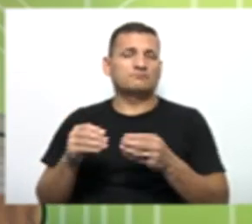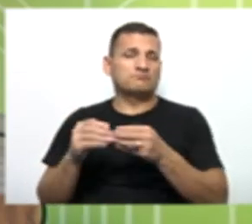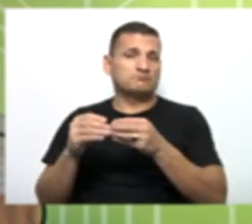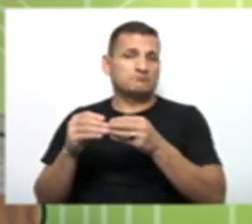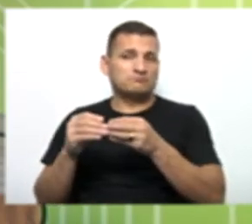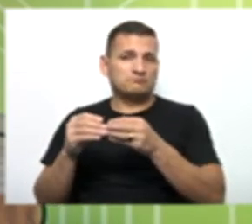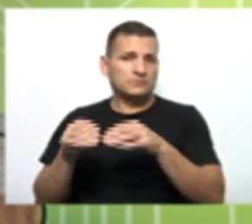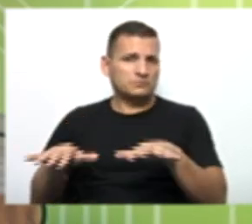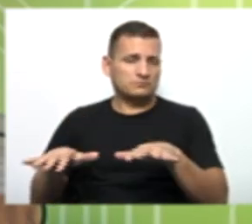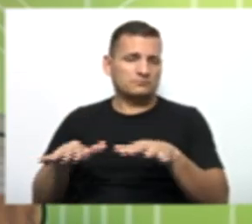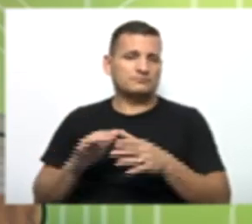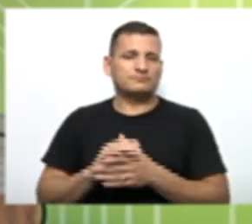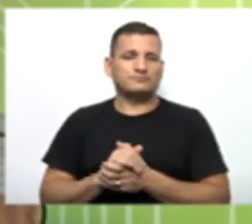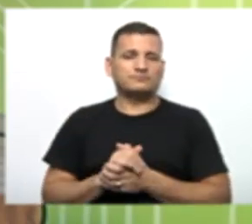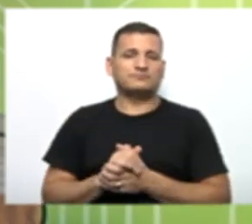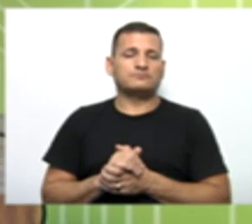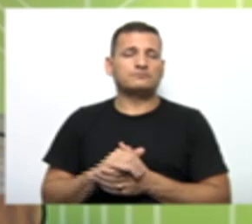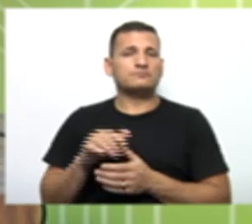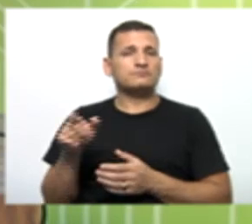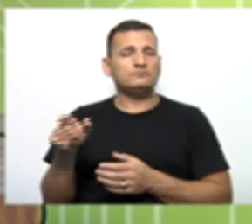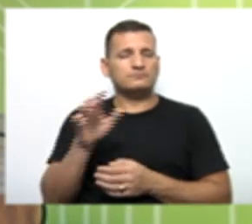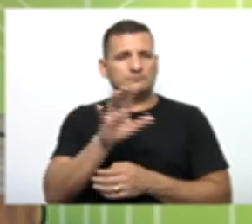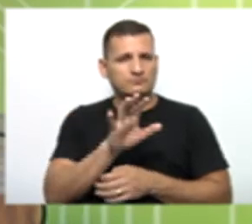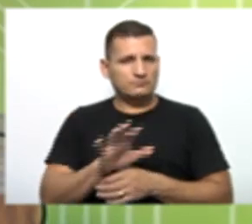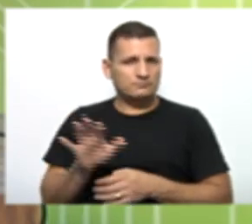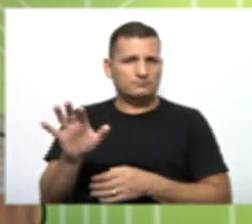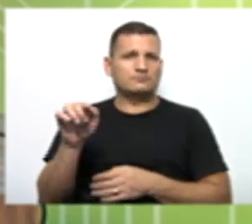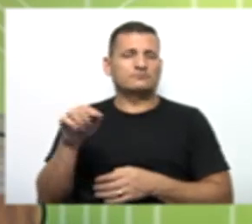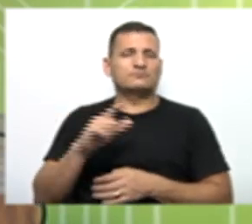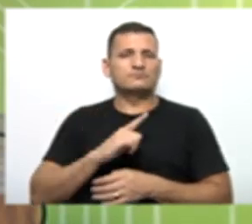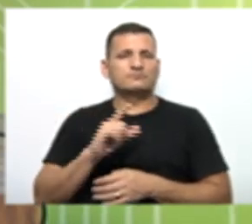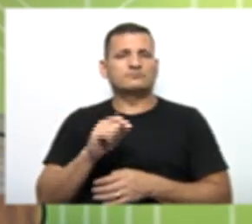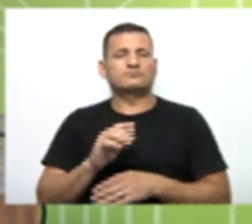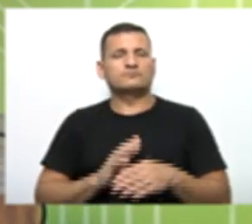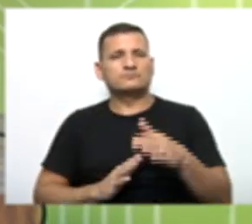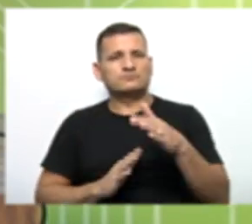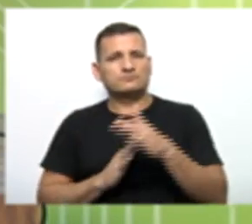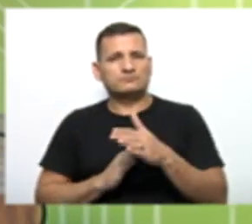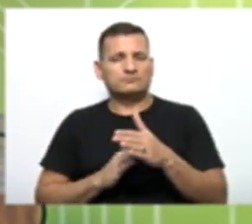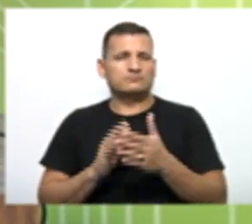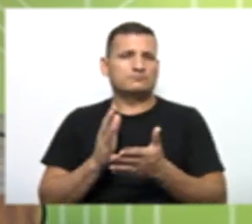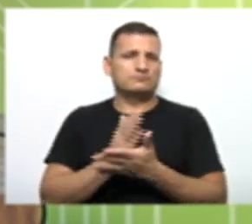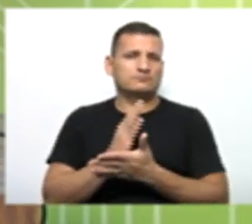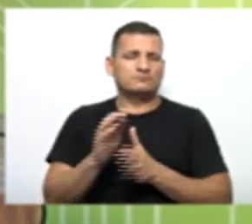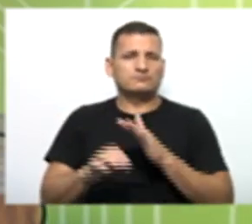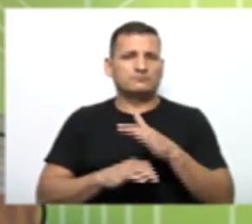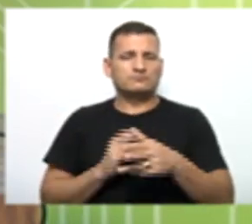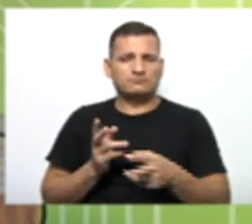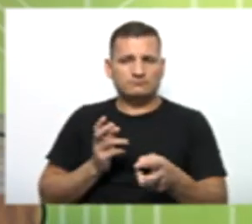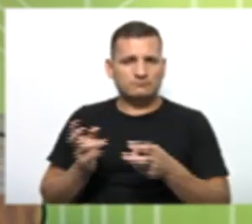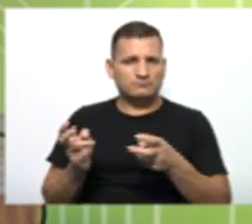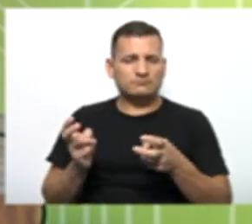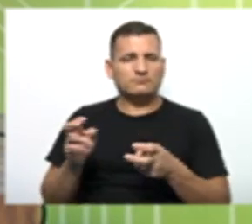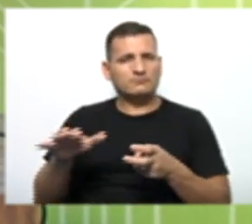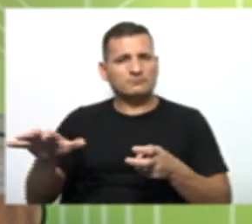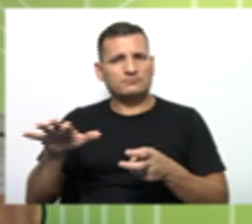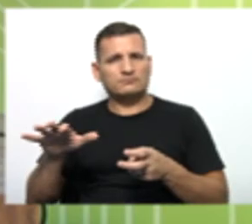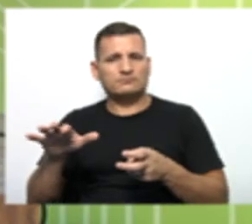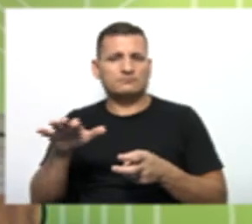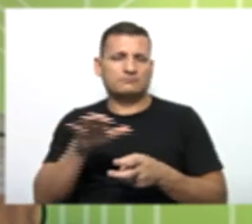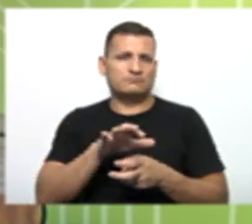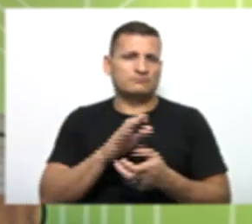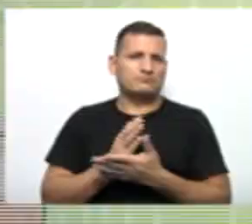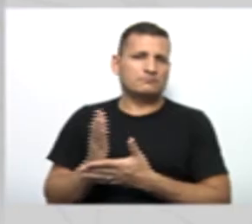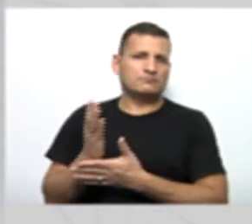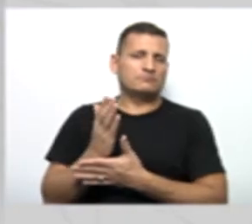ações. E a partir desse zoneamento, ele limita a ação do homem sobre algumas áreas, mais do que outras.